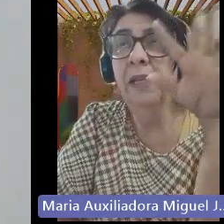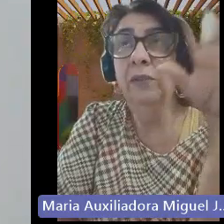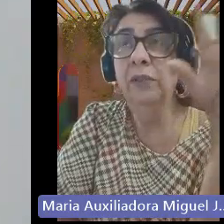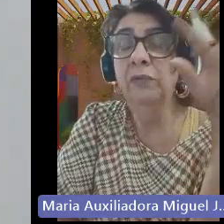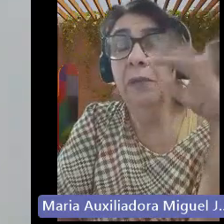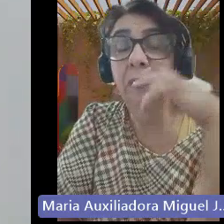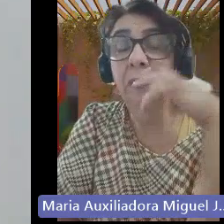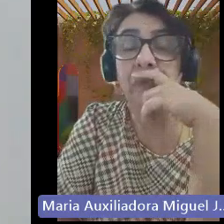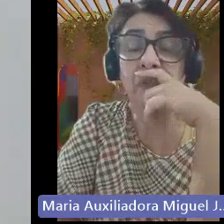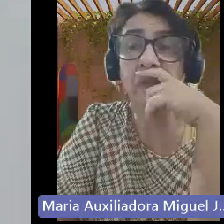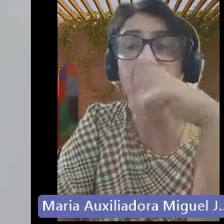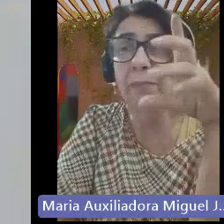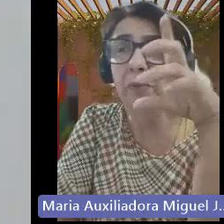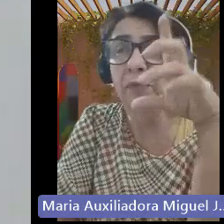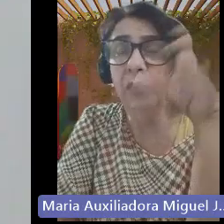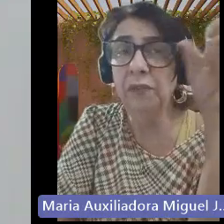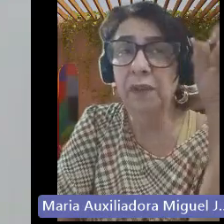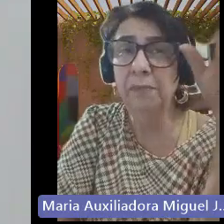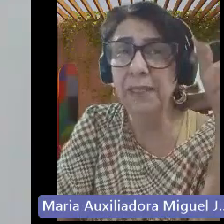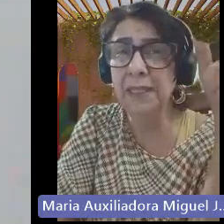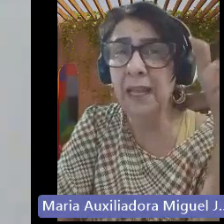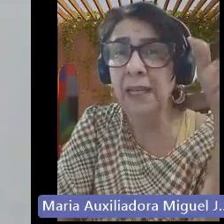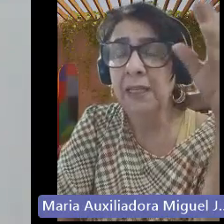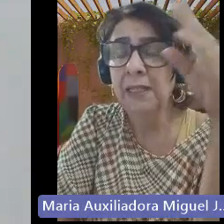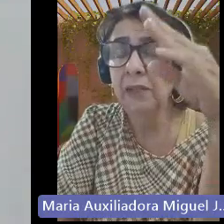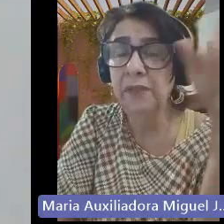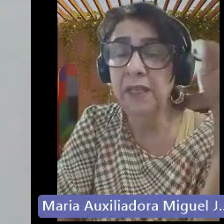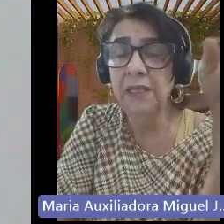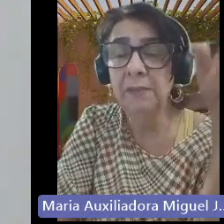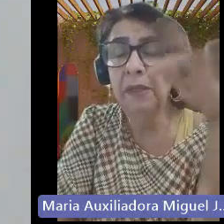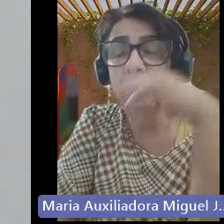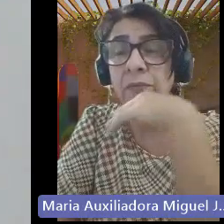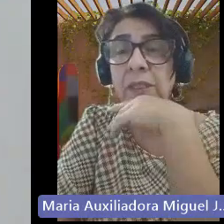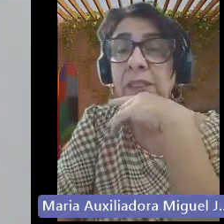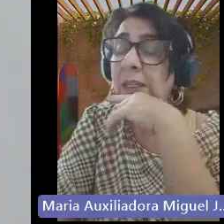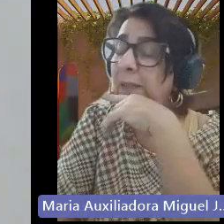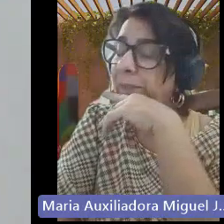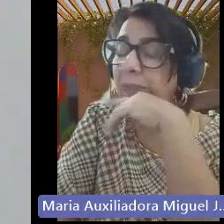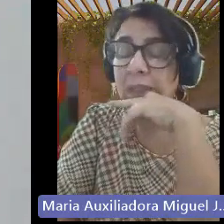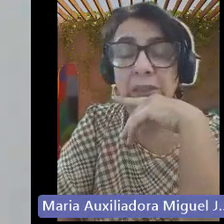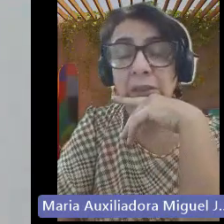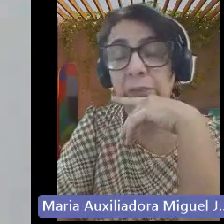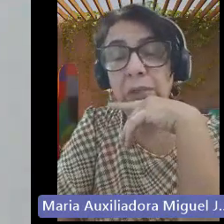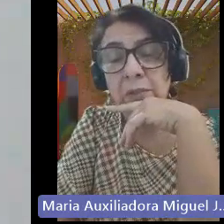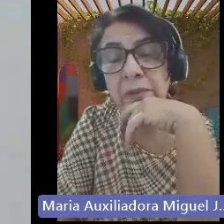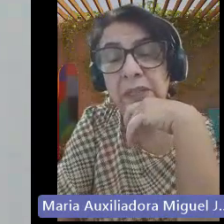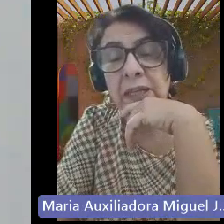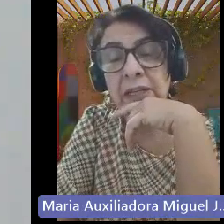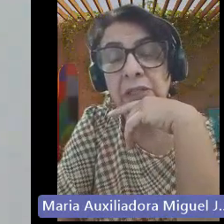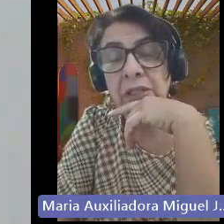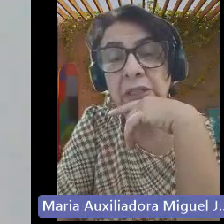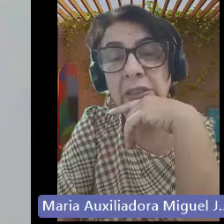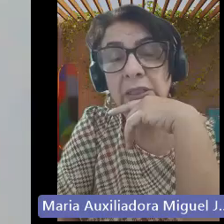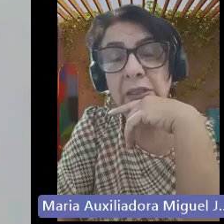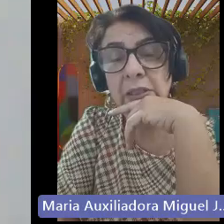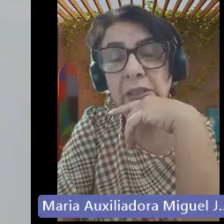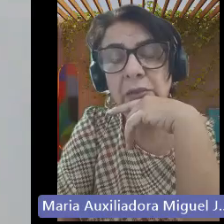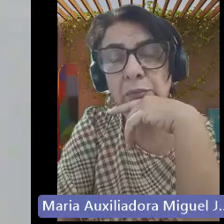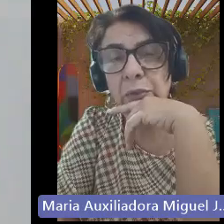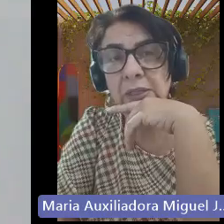inibição. Eu não vou perguntar, porque o que a professora vai pensar se eu fizer essa pergunta? E não pode ser uma verdade